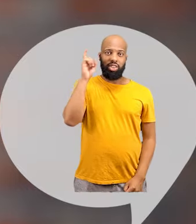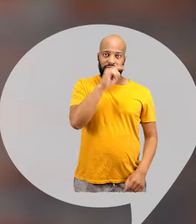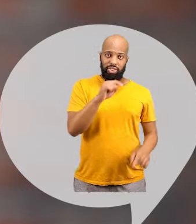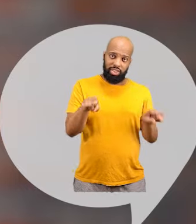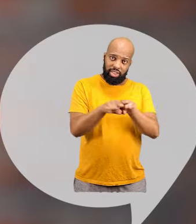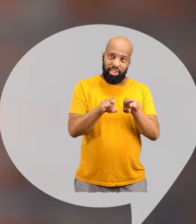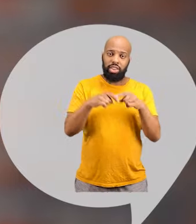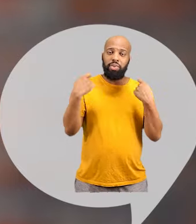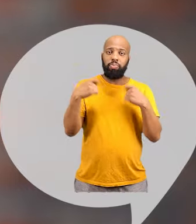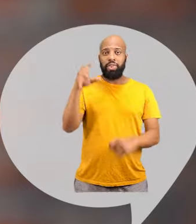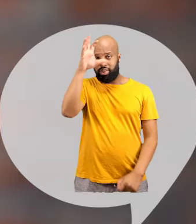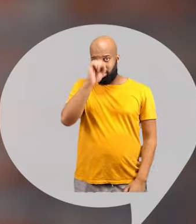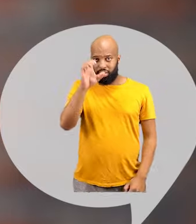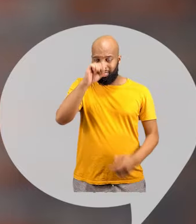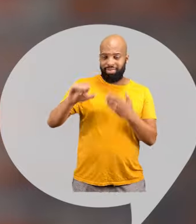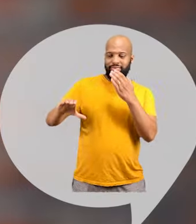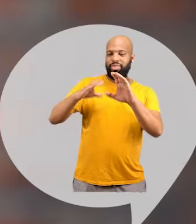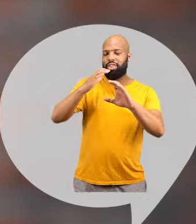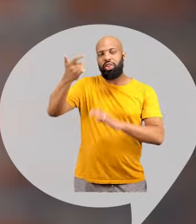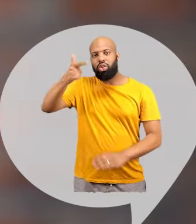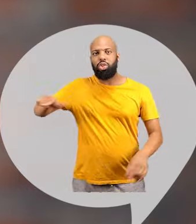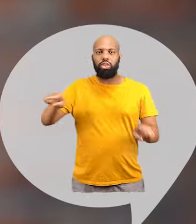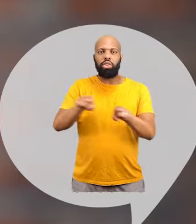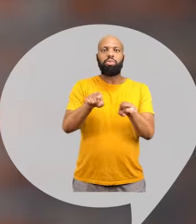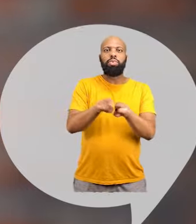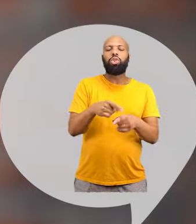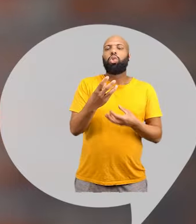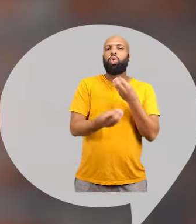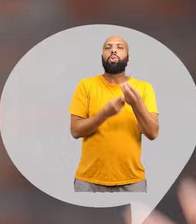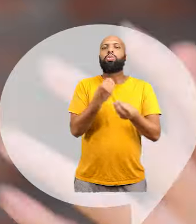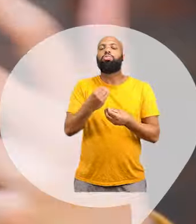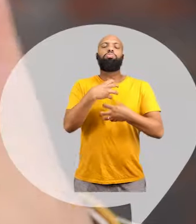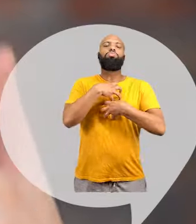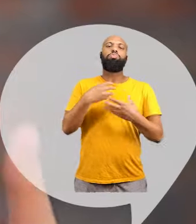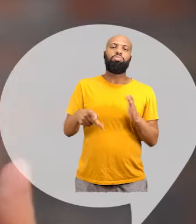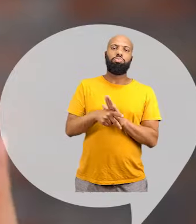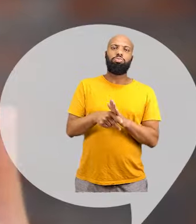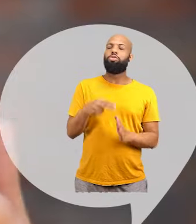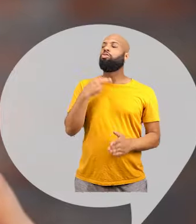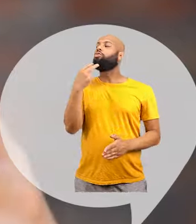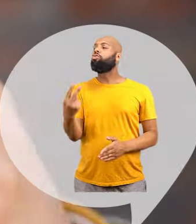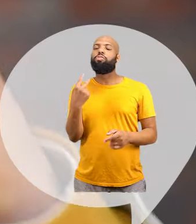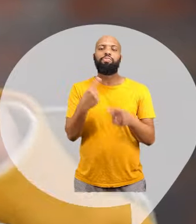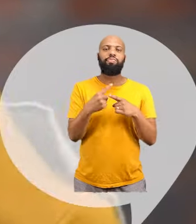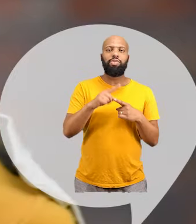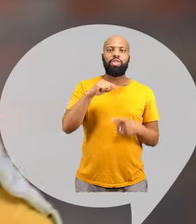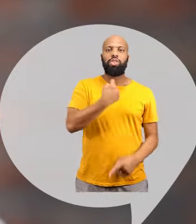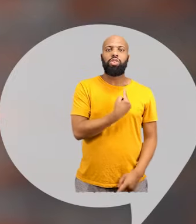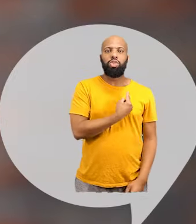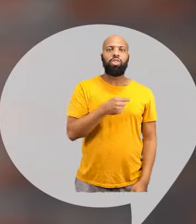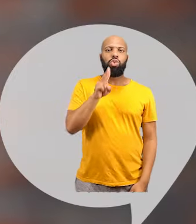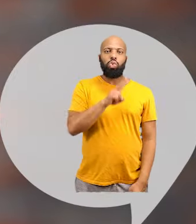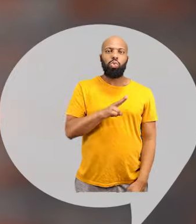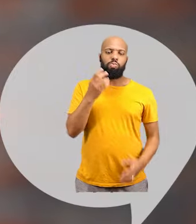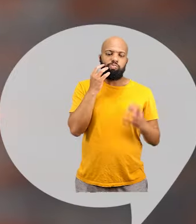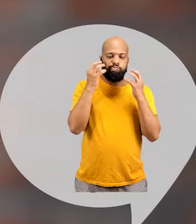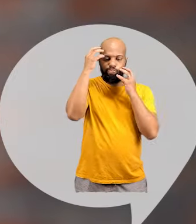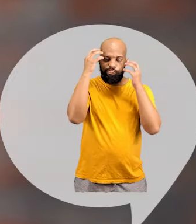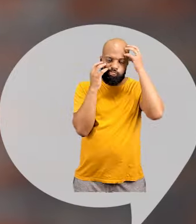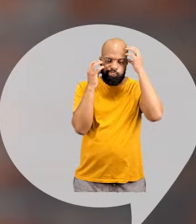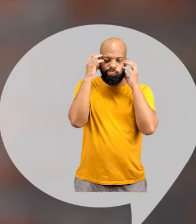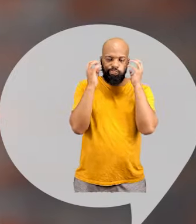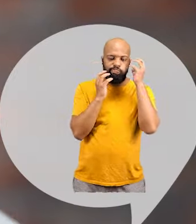e tive que aprender a cantar e postar minha voz de novo lá saber lidar porque Como sabe cantar a gente usa as cavidades